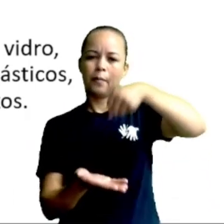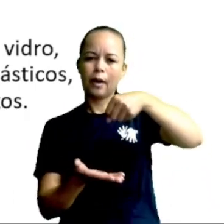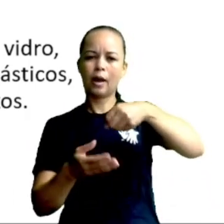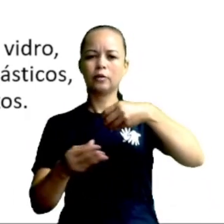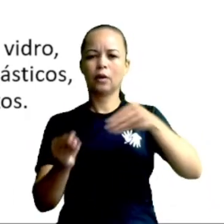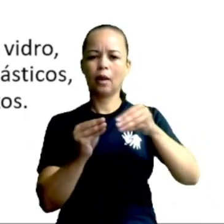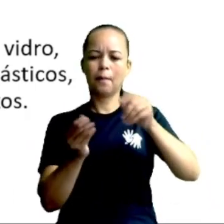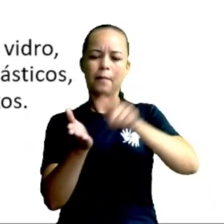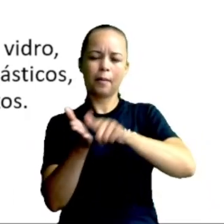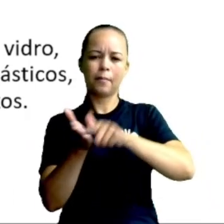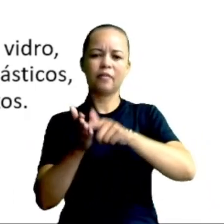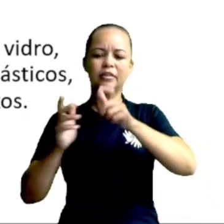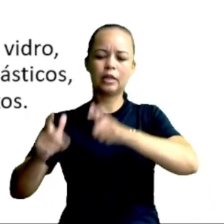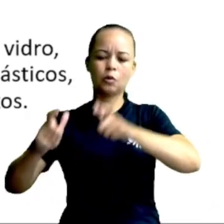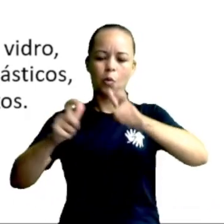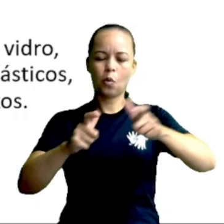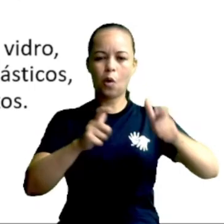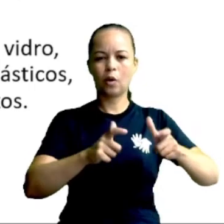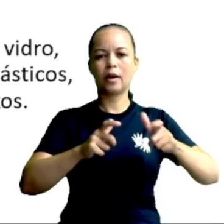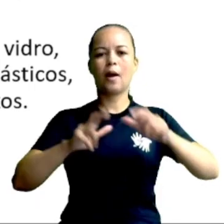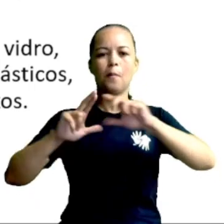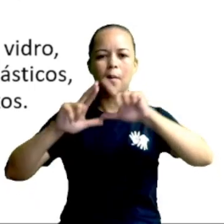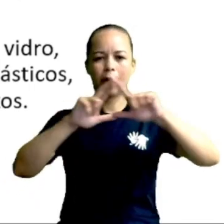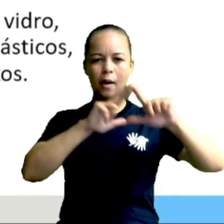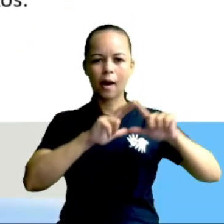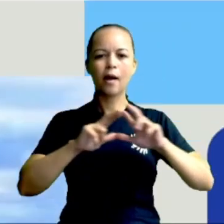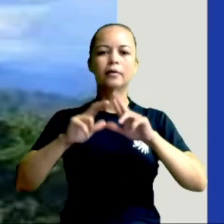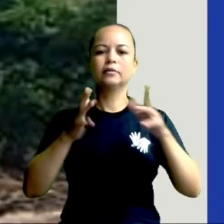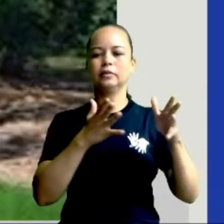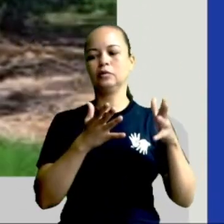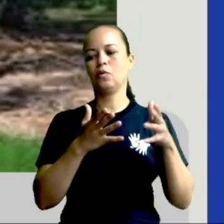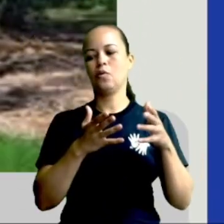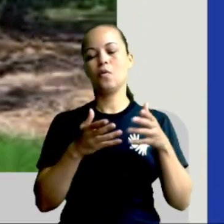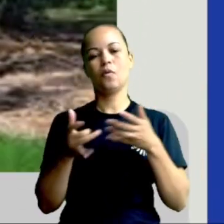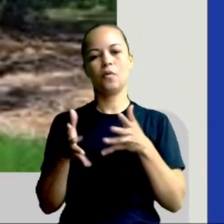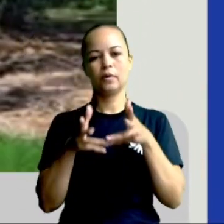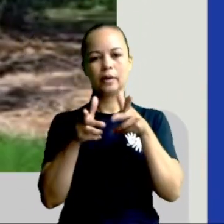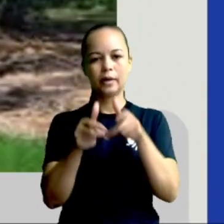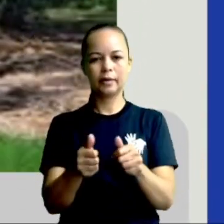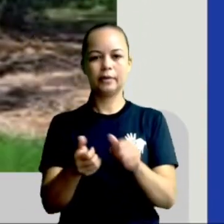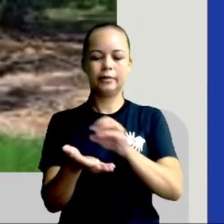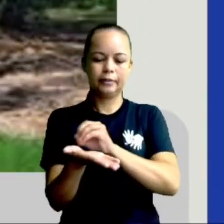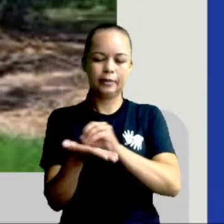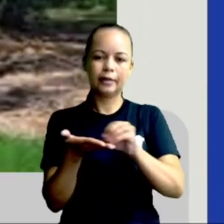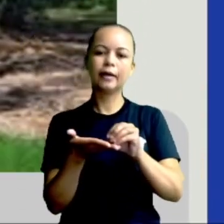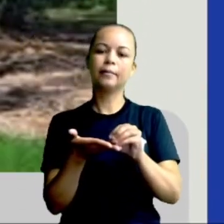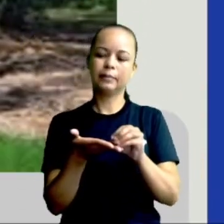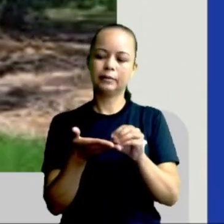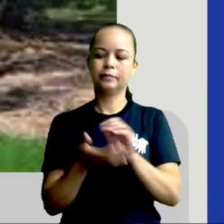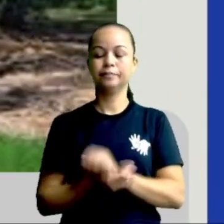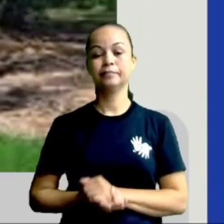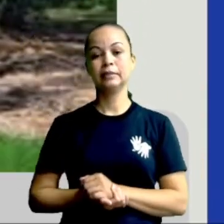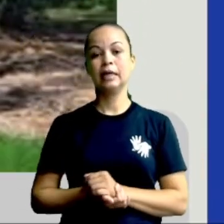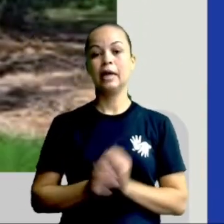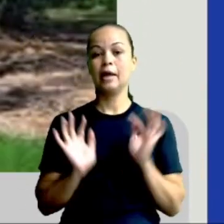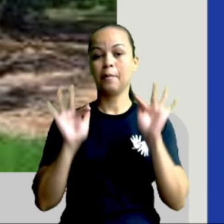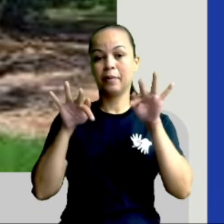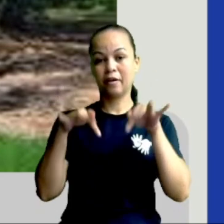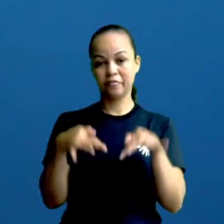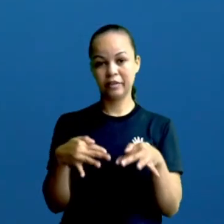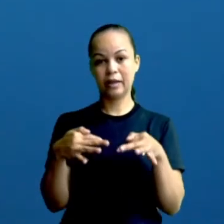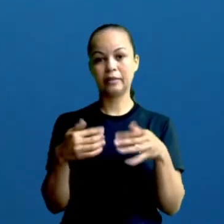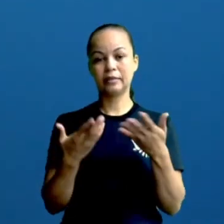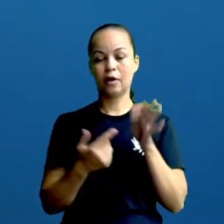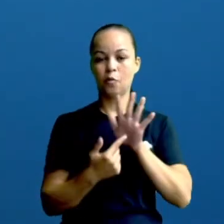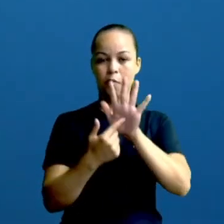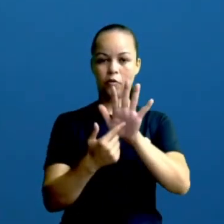a separação dos lixos e cultivar organicamente. E aí, para finalizar a aula, gente, eu trouxe